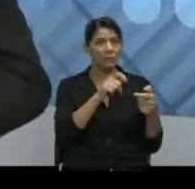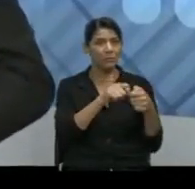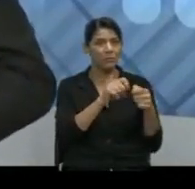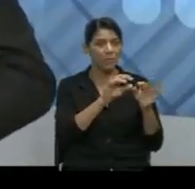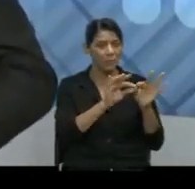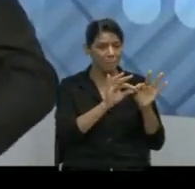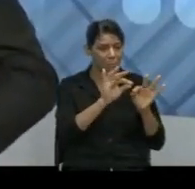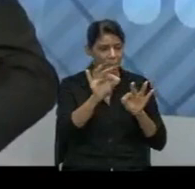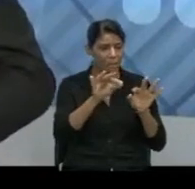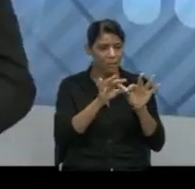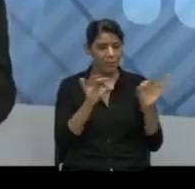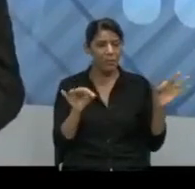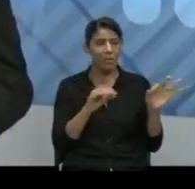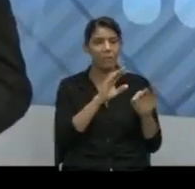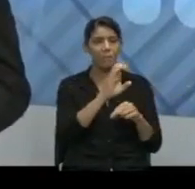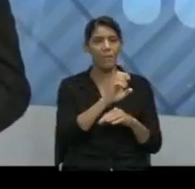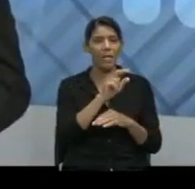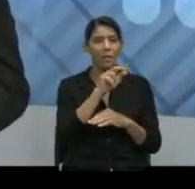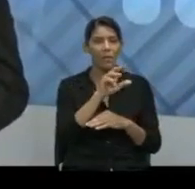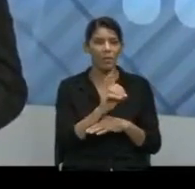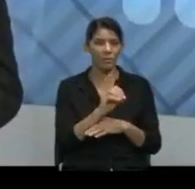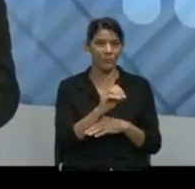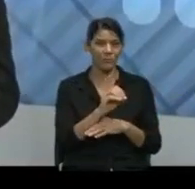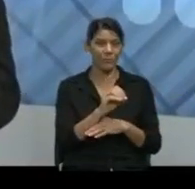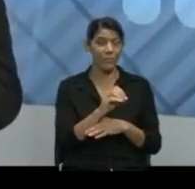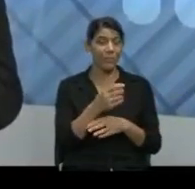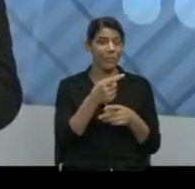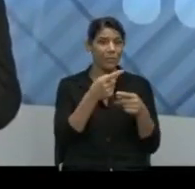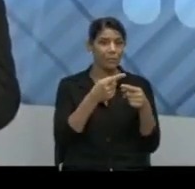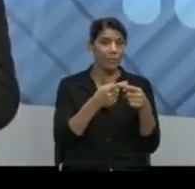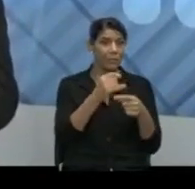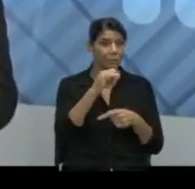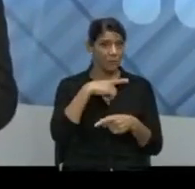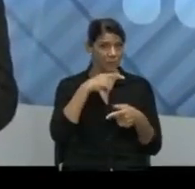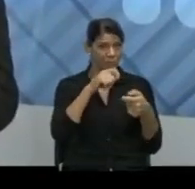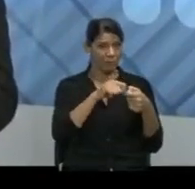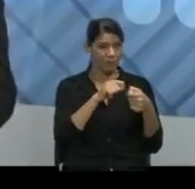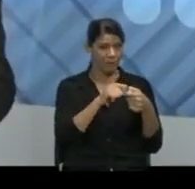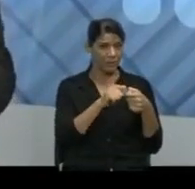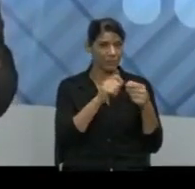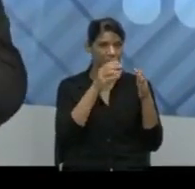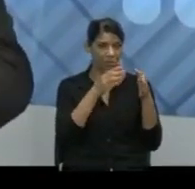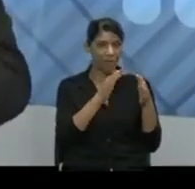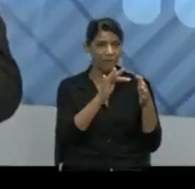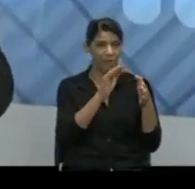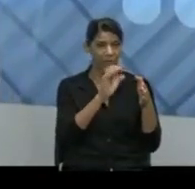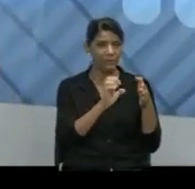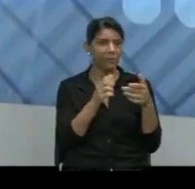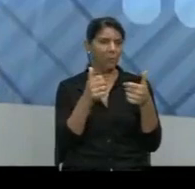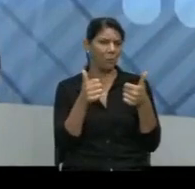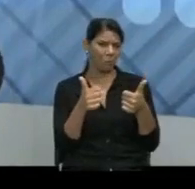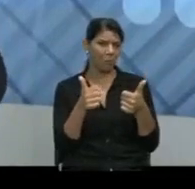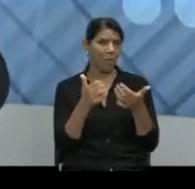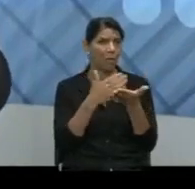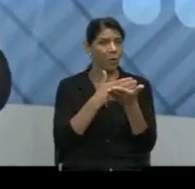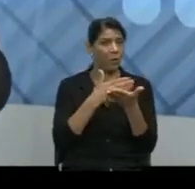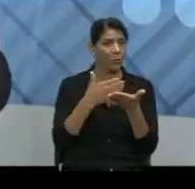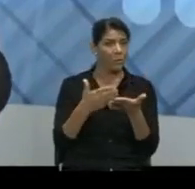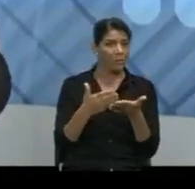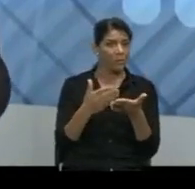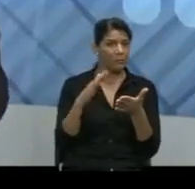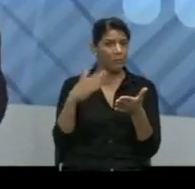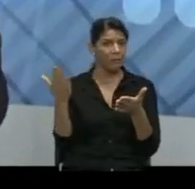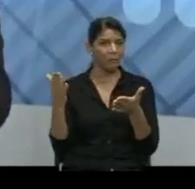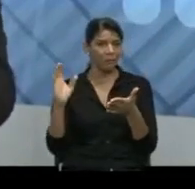medida pelo eixo e não pela face. Por quê? Porque se você faz pela face, tudo bem, comecei aqui pela face